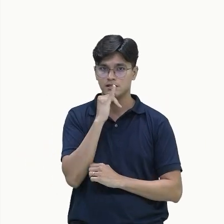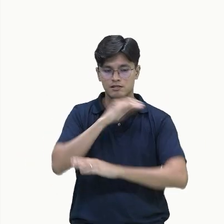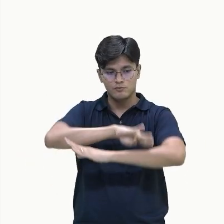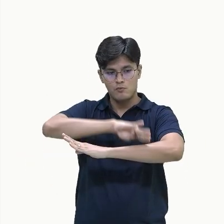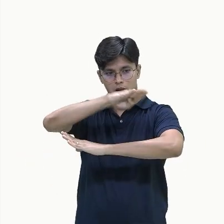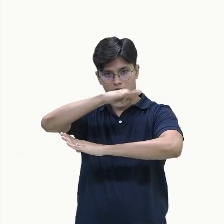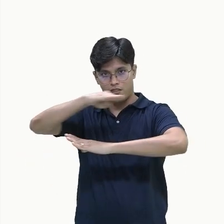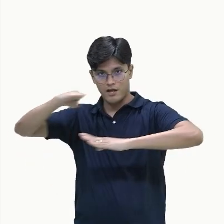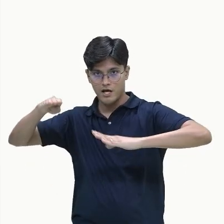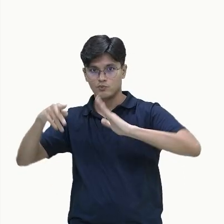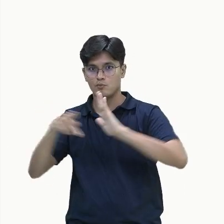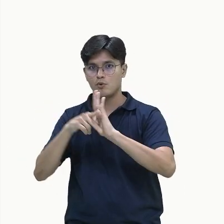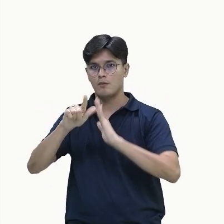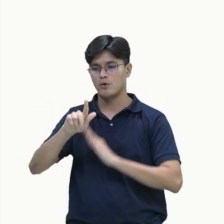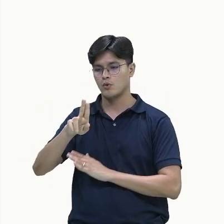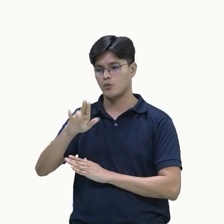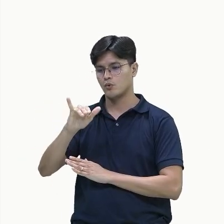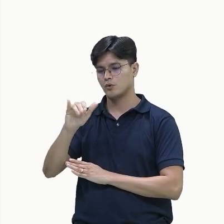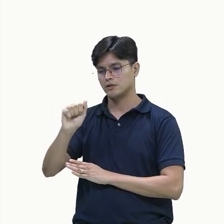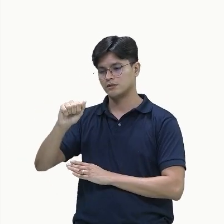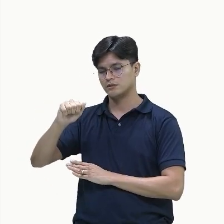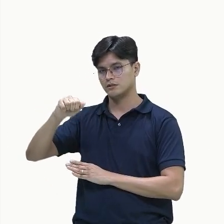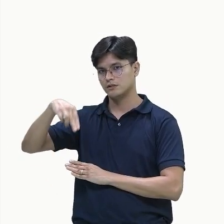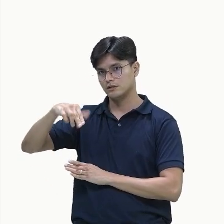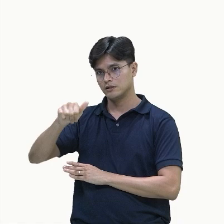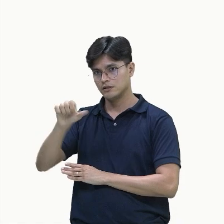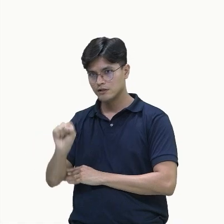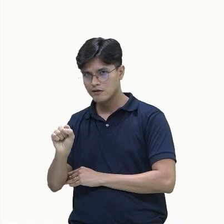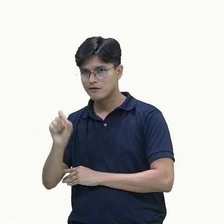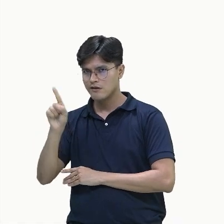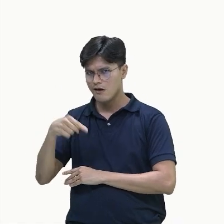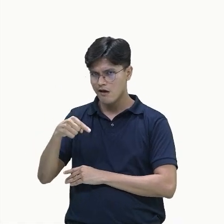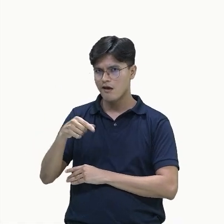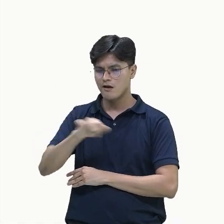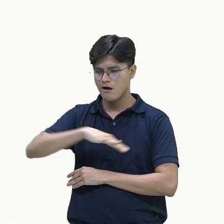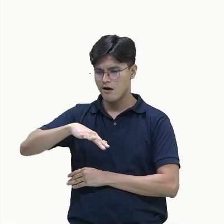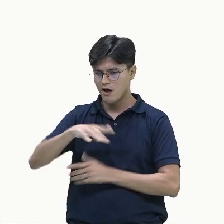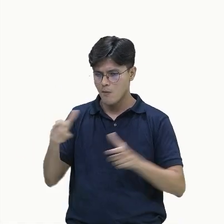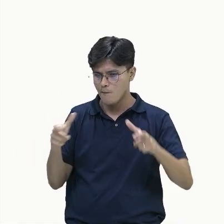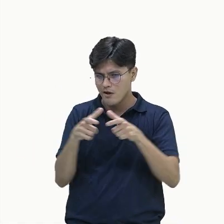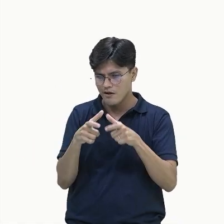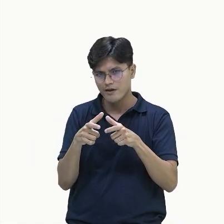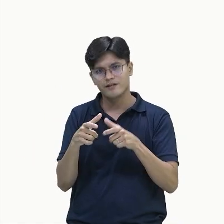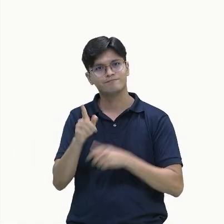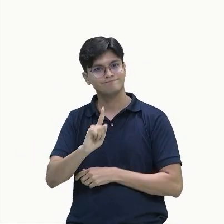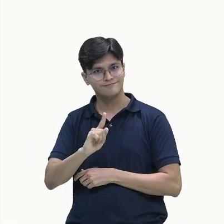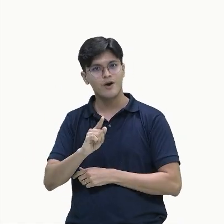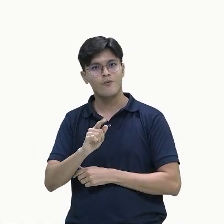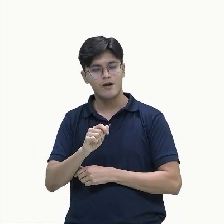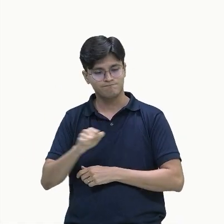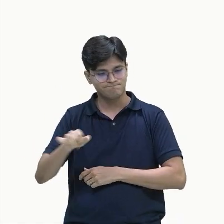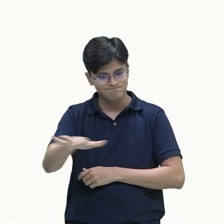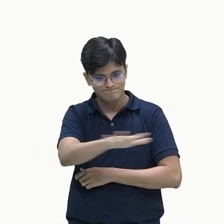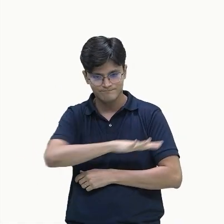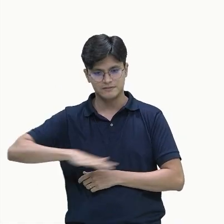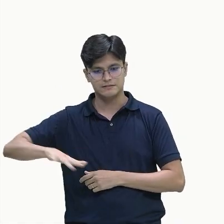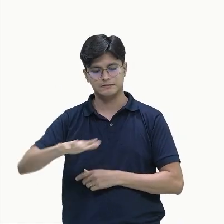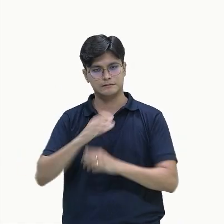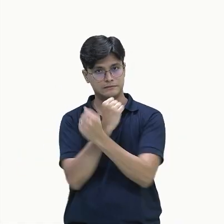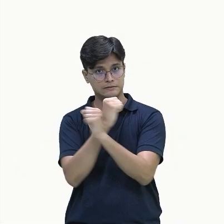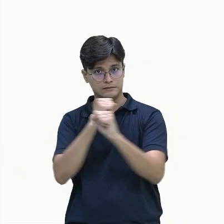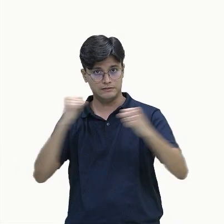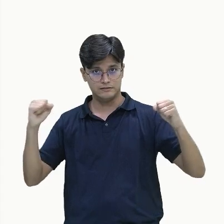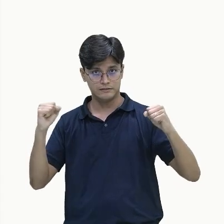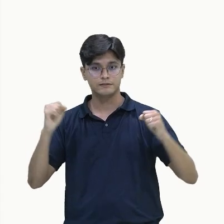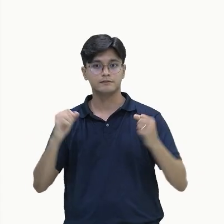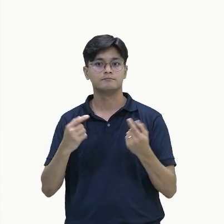planície amazônica, planalto brasileiro, não é uma área pequena, é uma área bem extensa, tá? Então, a gente